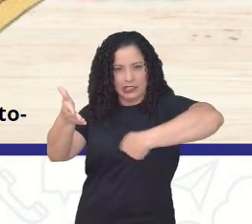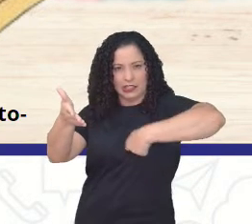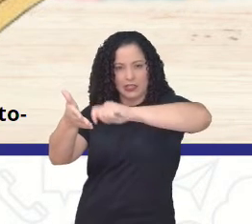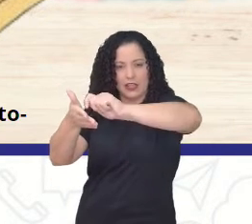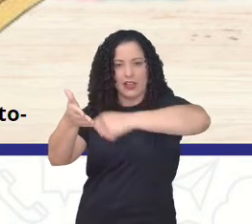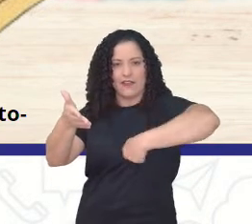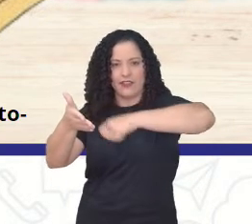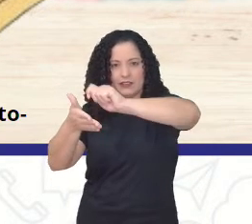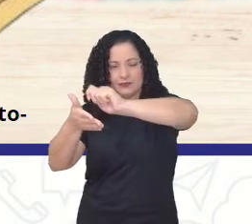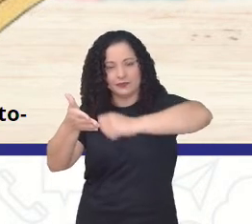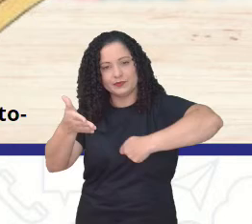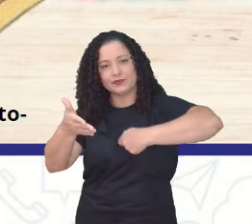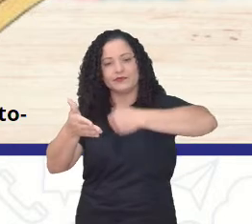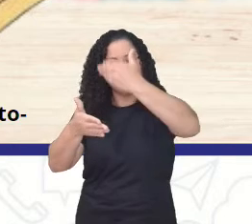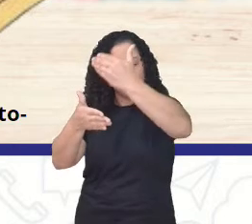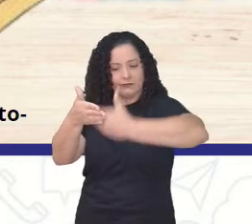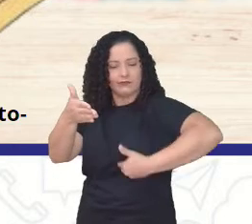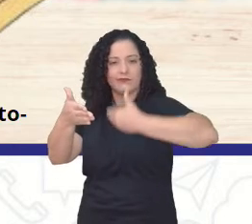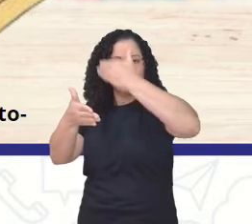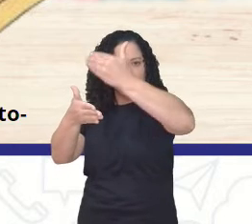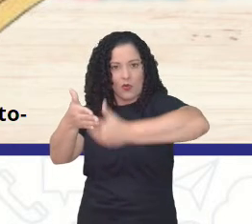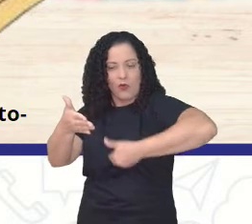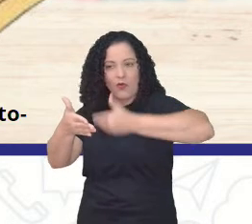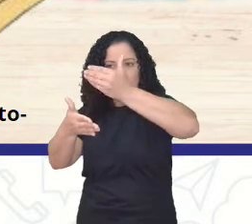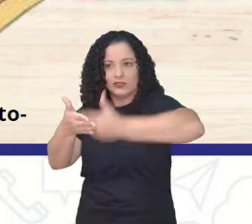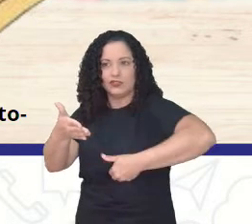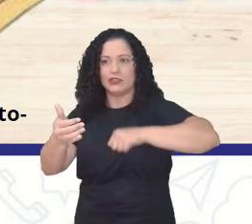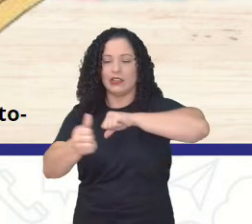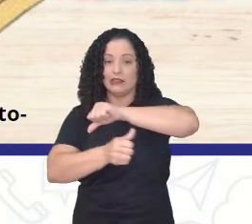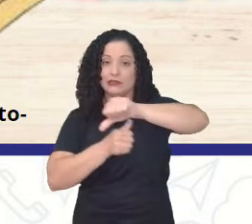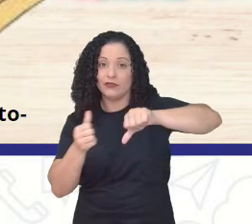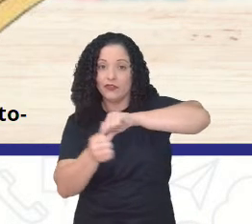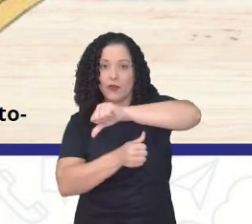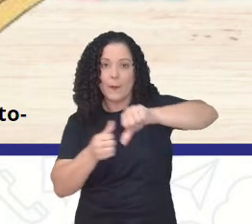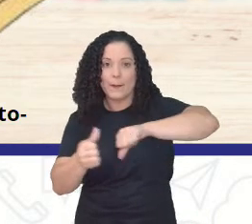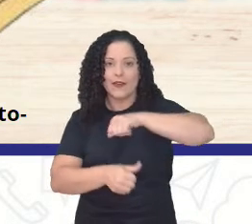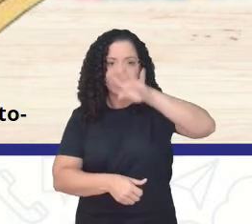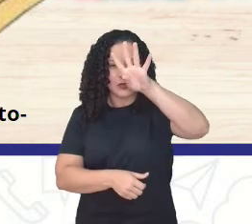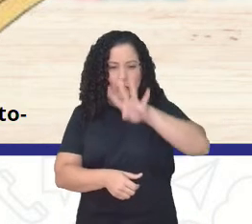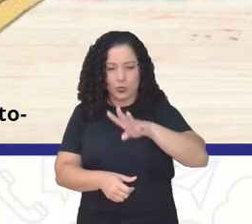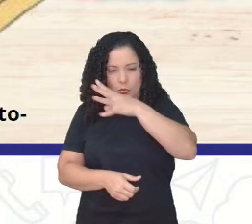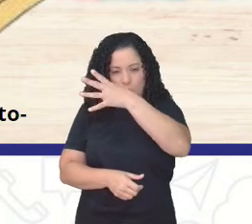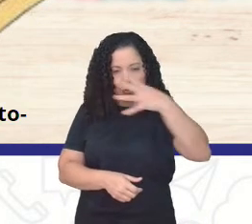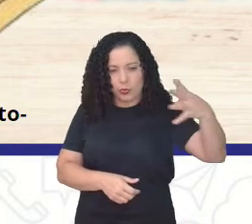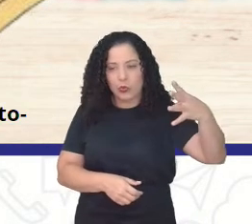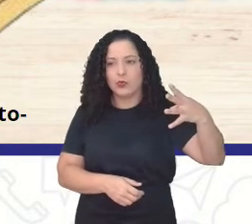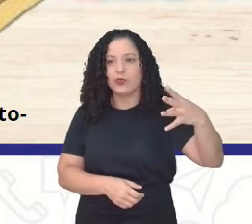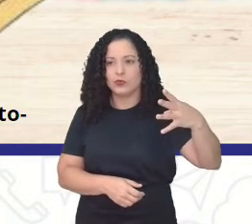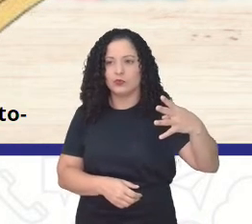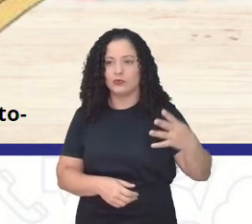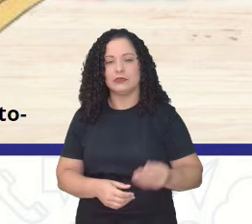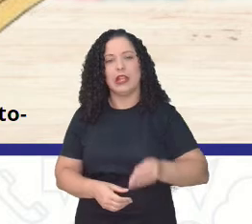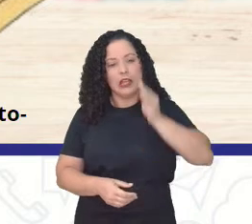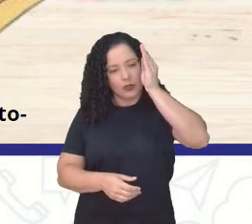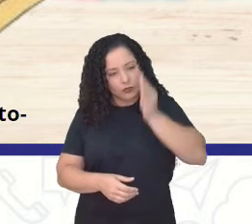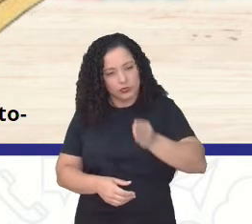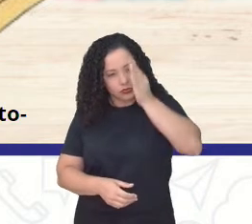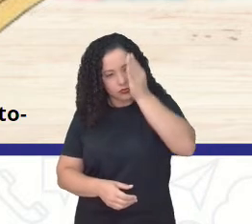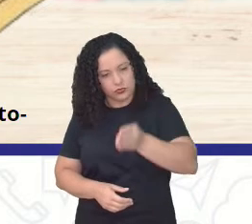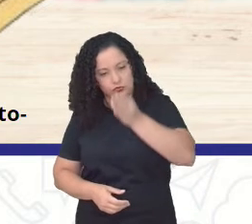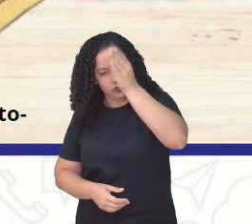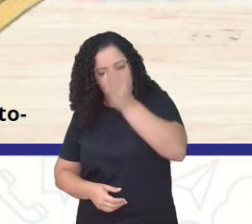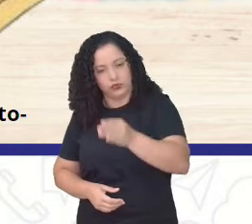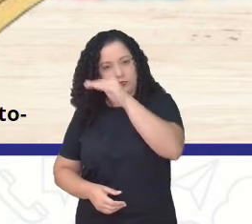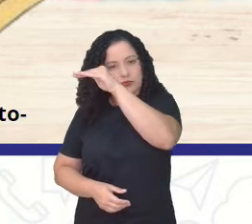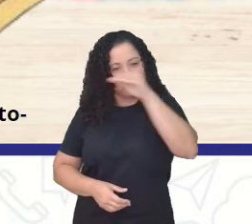digamos, esses pequenos cortes aqui do caule, aí faziam esse trançado aqui, ó, vê, colocava tudo, né, retinho, depois no outro